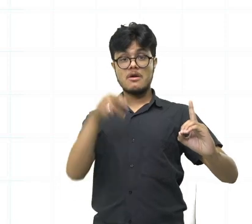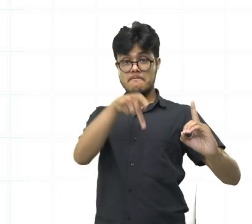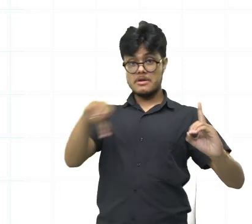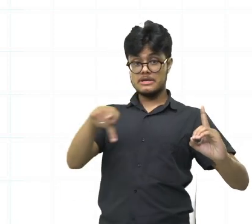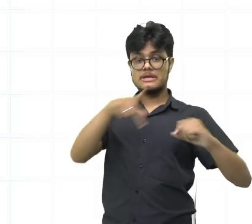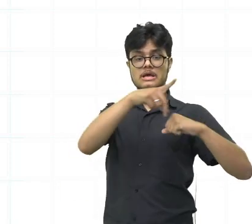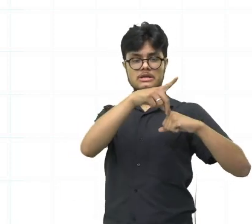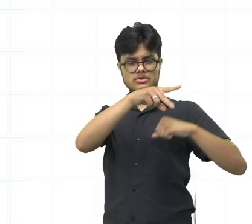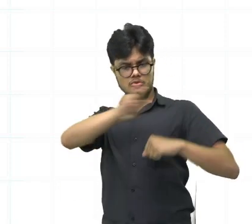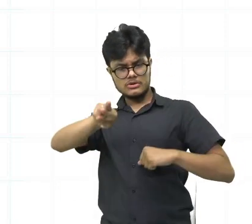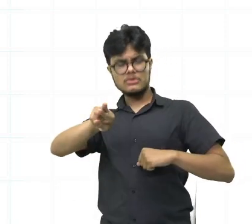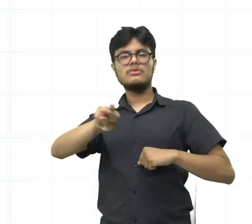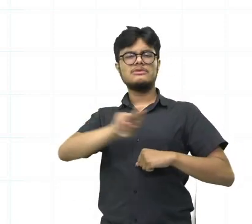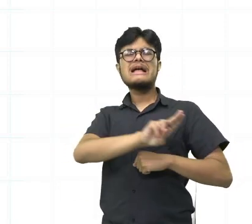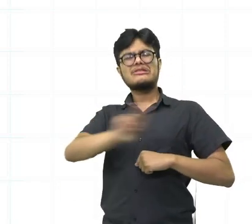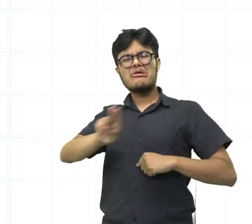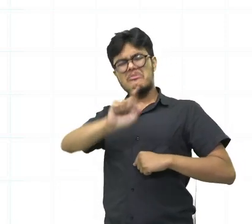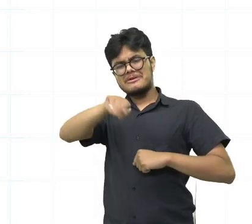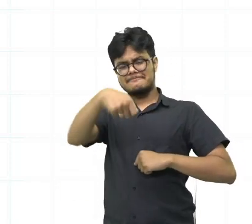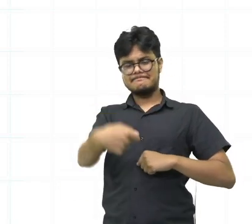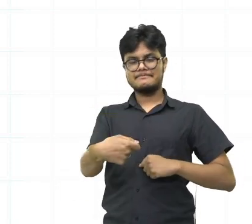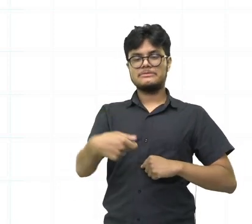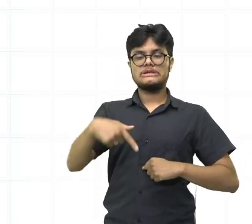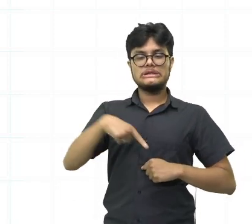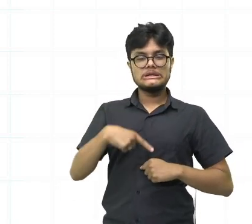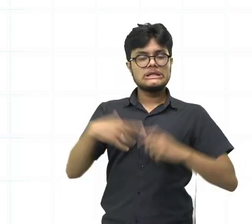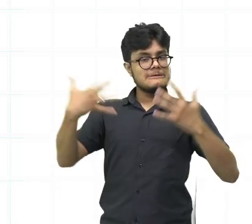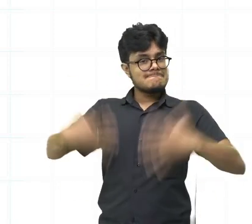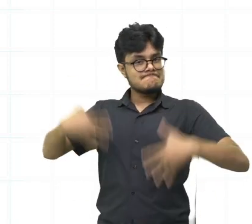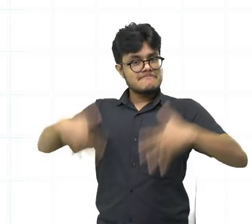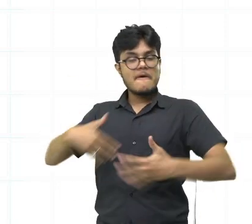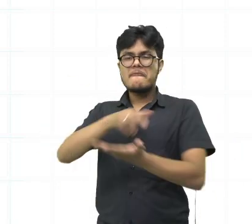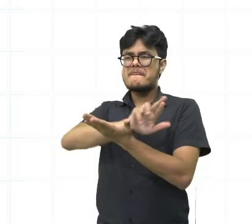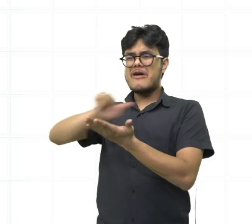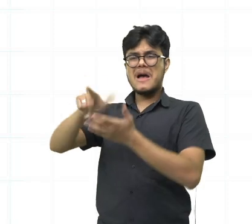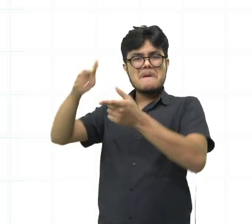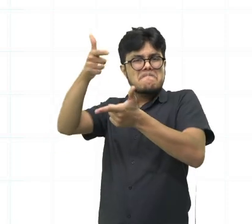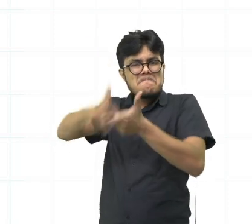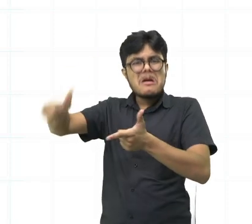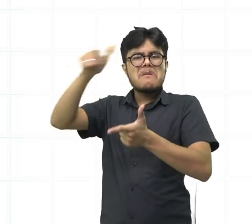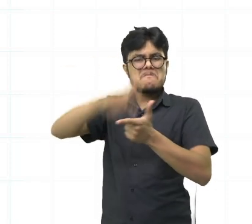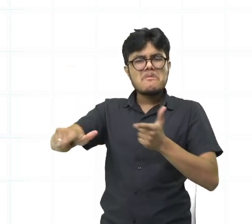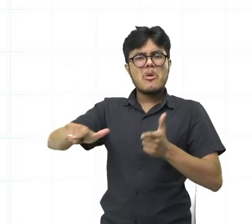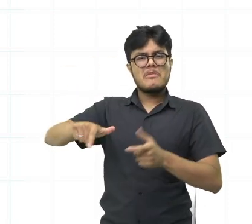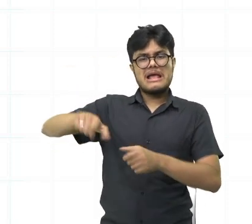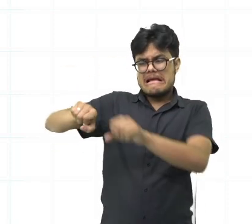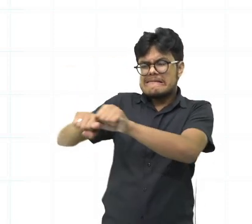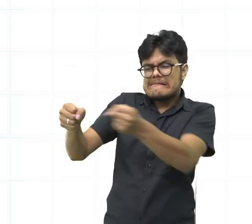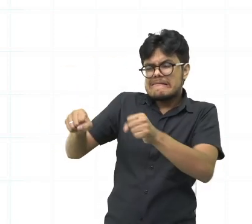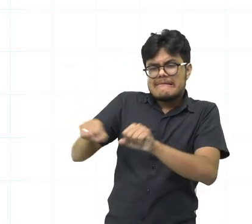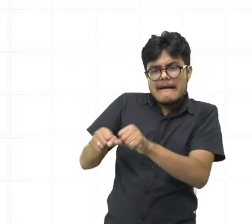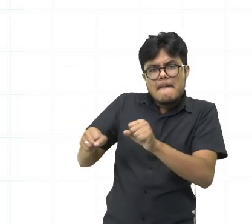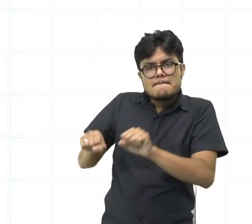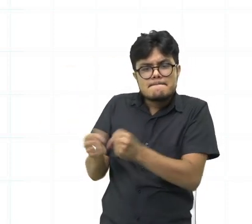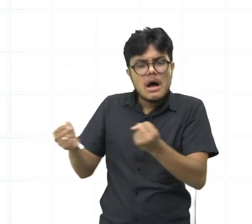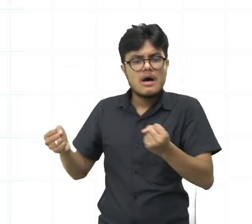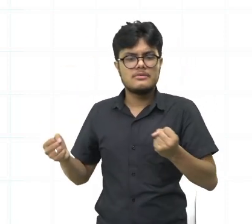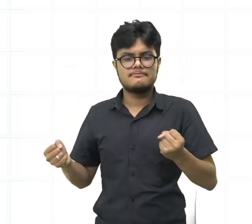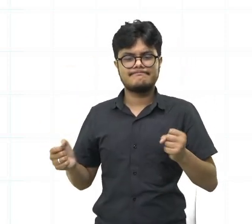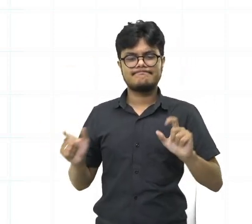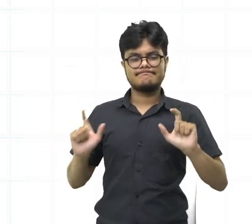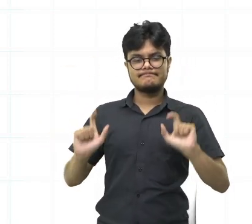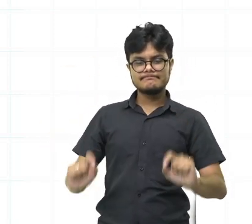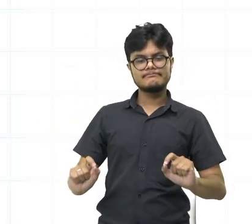Dr. YY, sofreu sérias avarias, o que terminou por